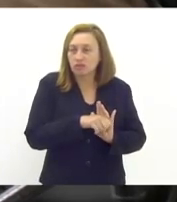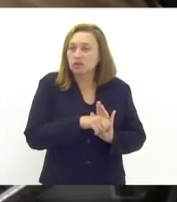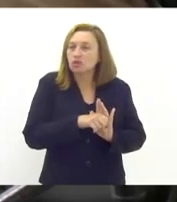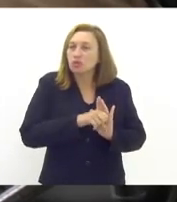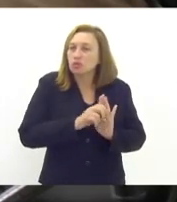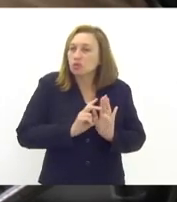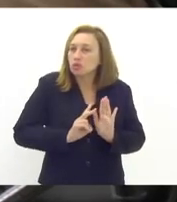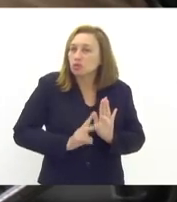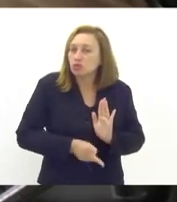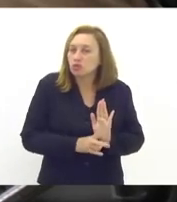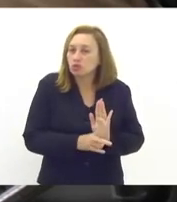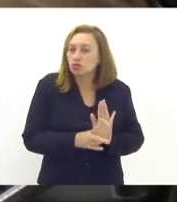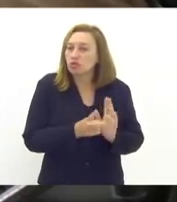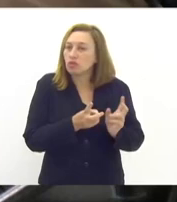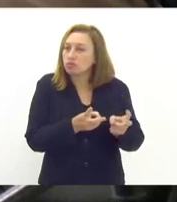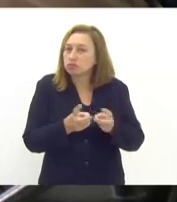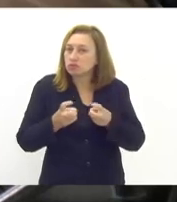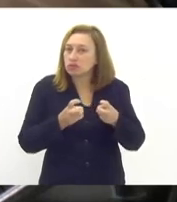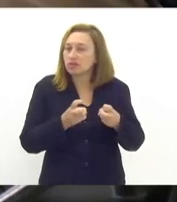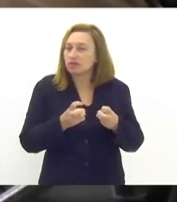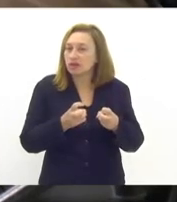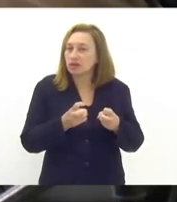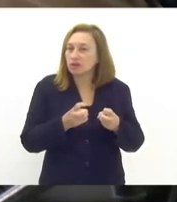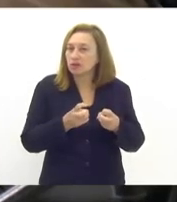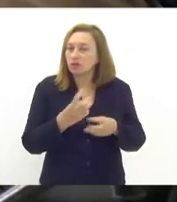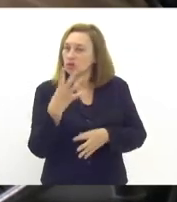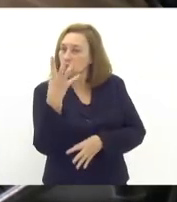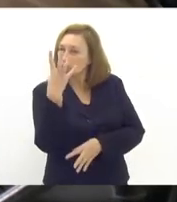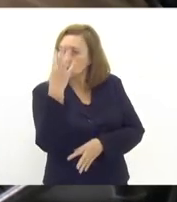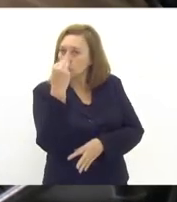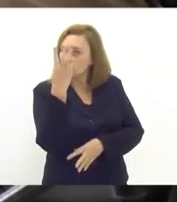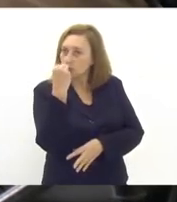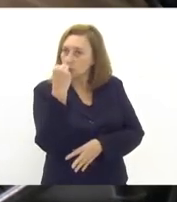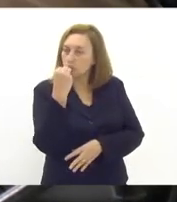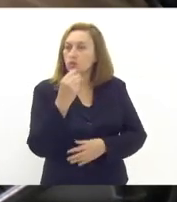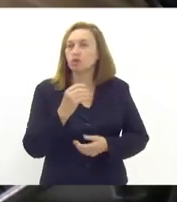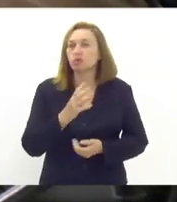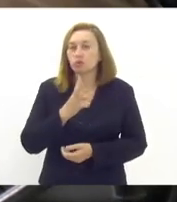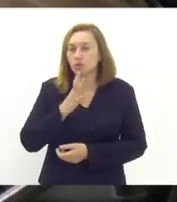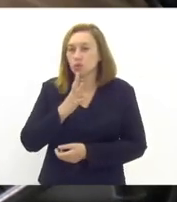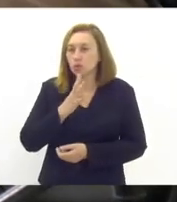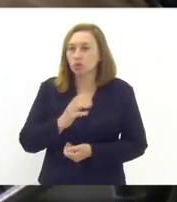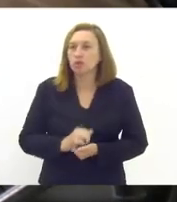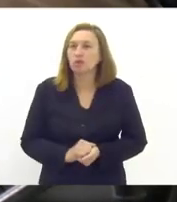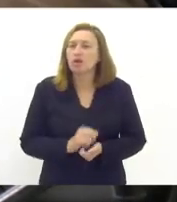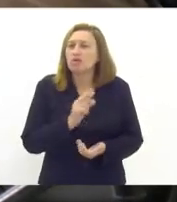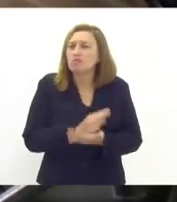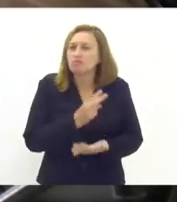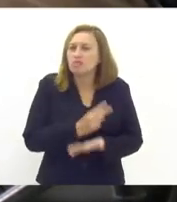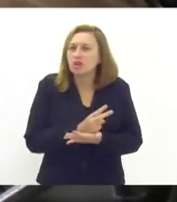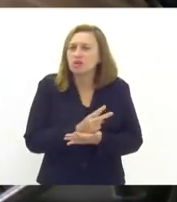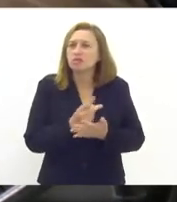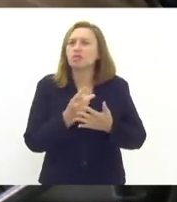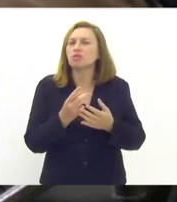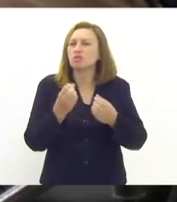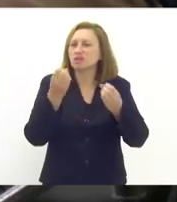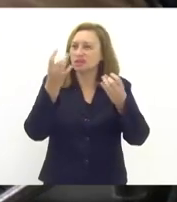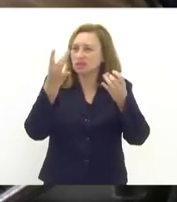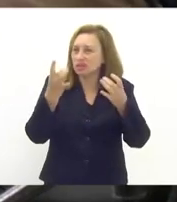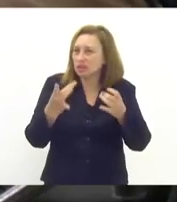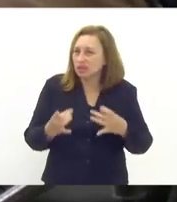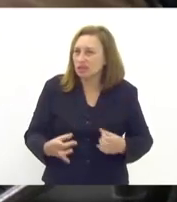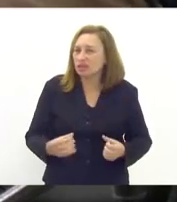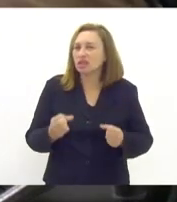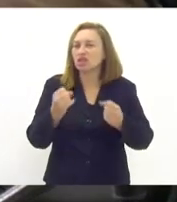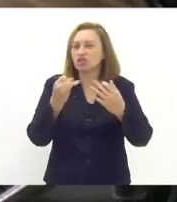das vezes, foi identificado que o reconhecimento fotográfico, e mesmo com apontamento, com a questão